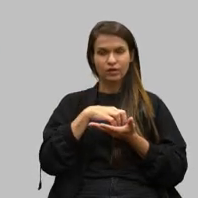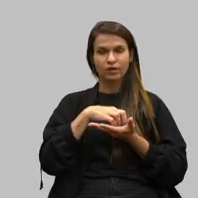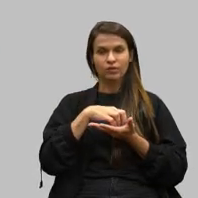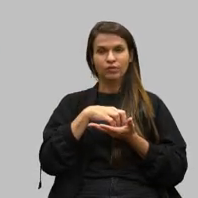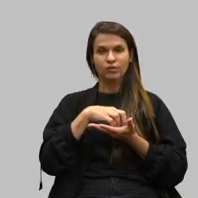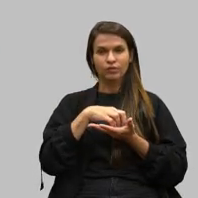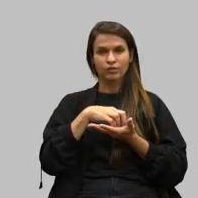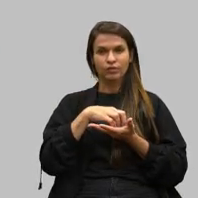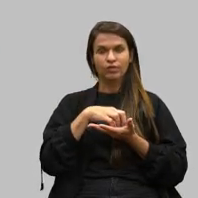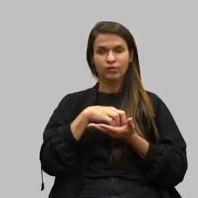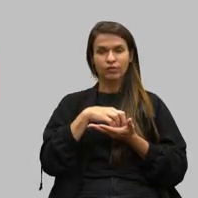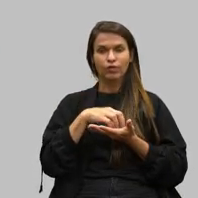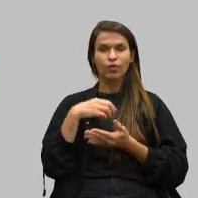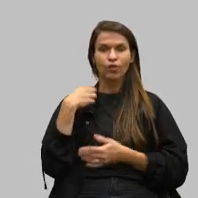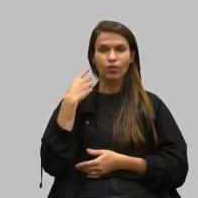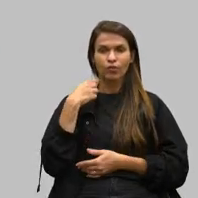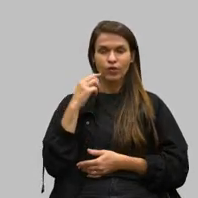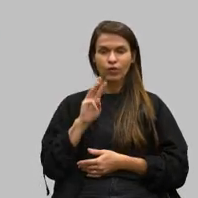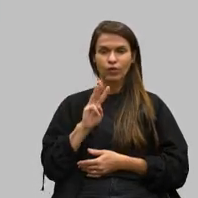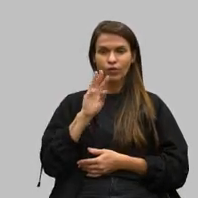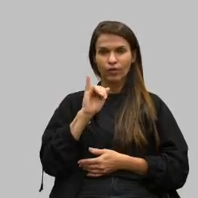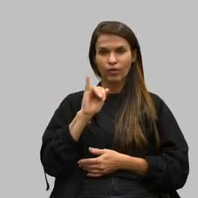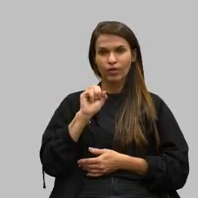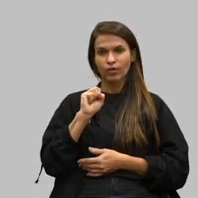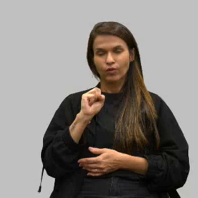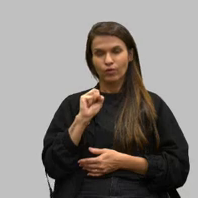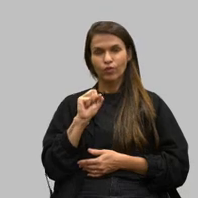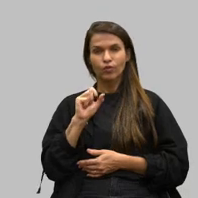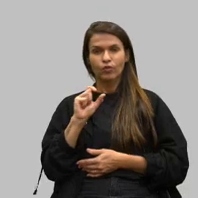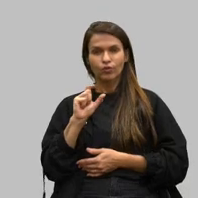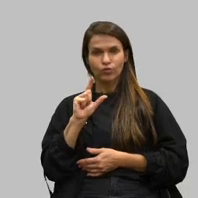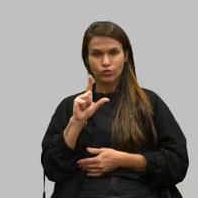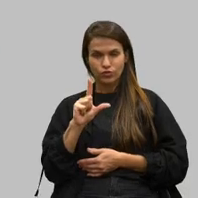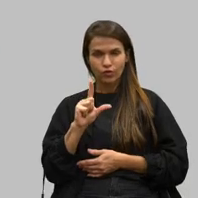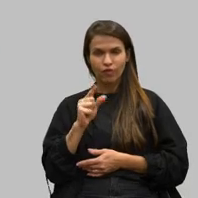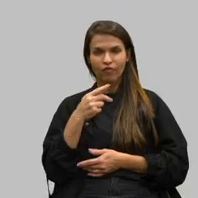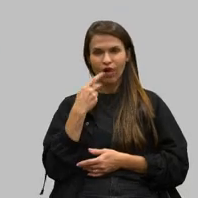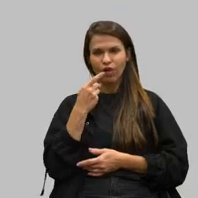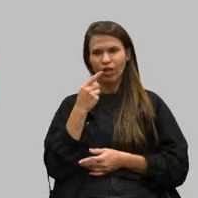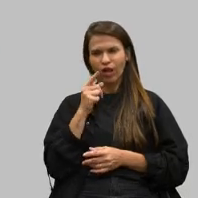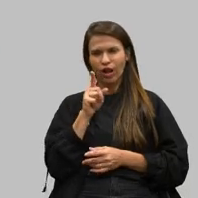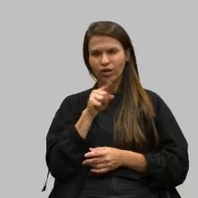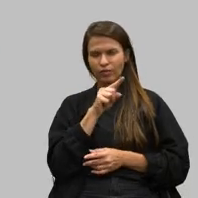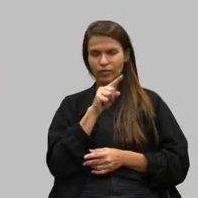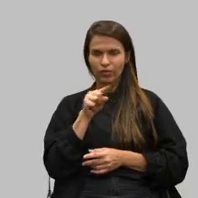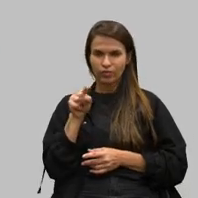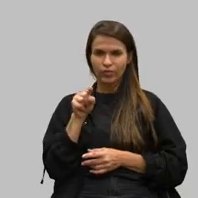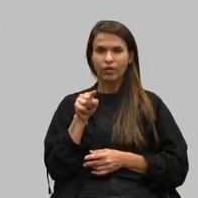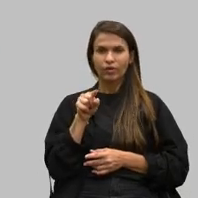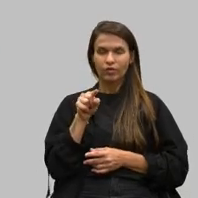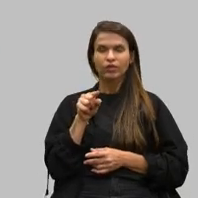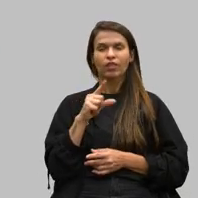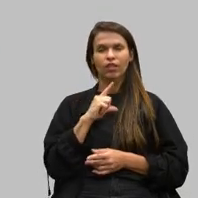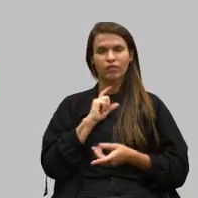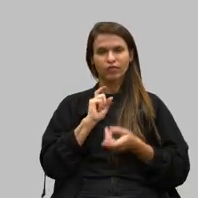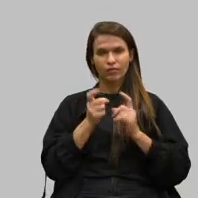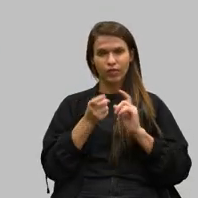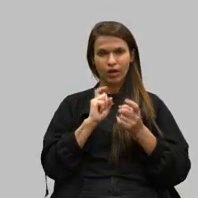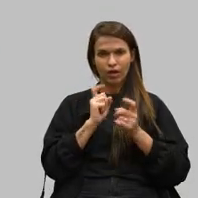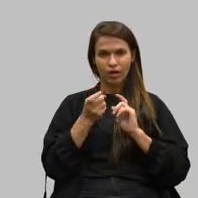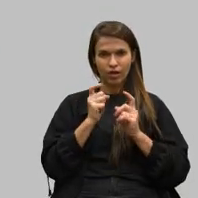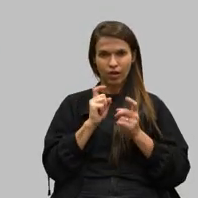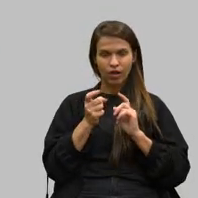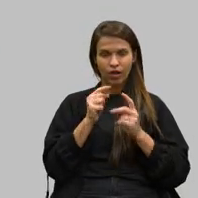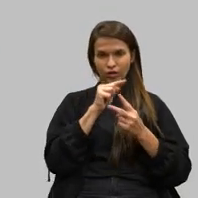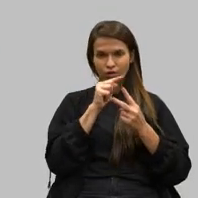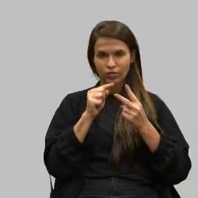o nosso deputado doutor Wilson, falou muito sobre aquelas vedações. Então, teve uma reunião das duas GRS